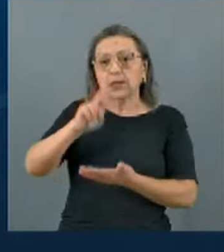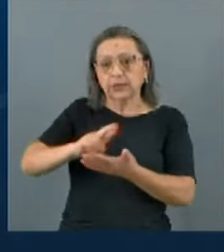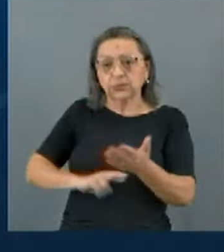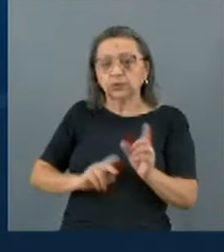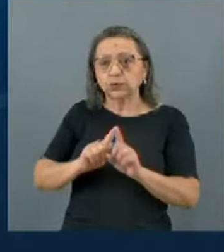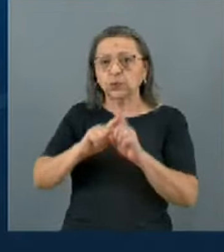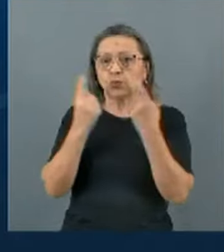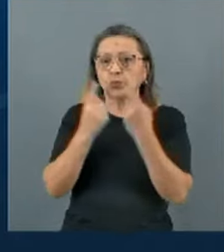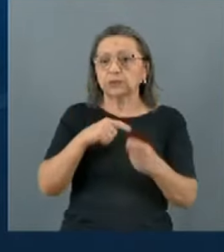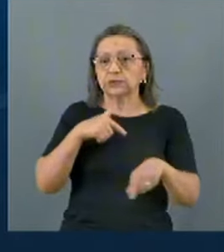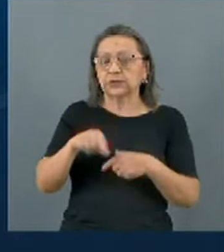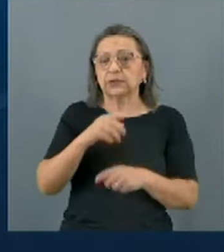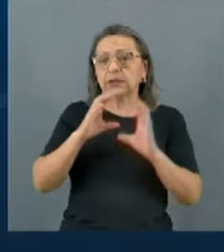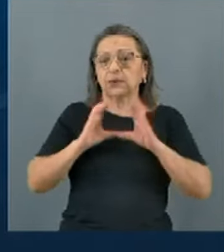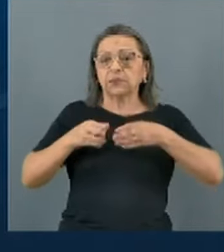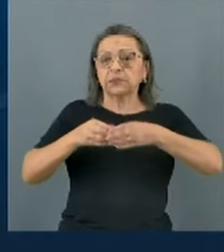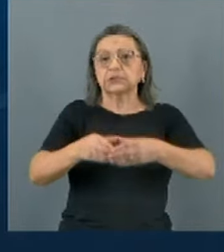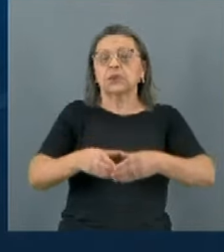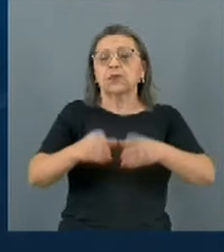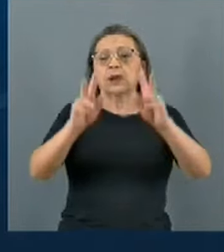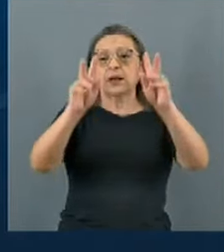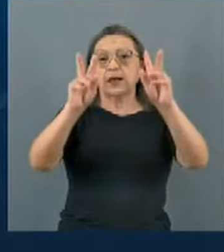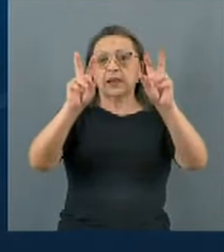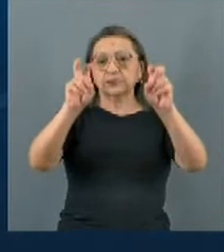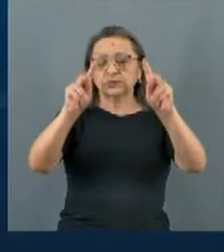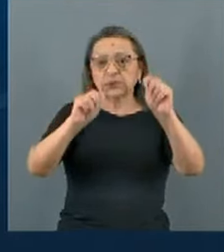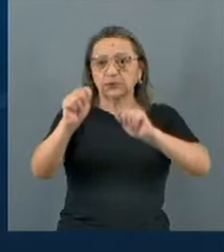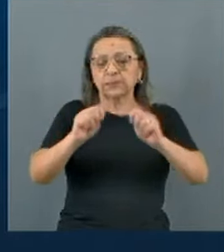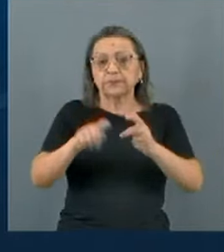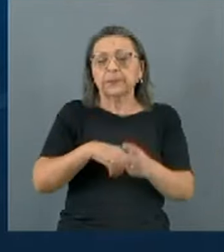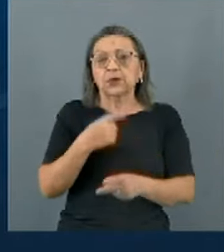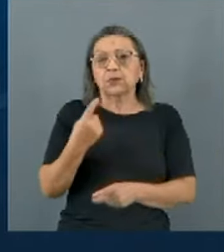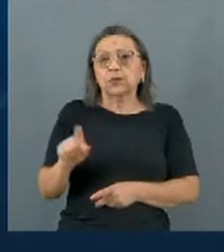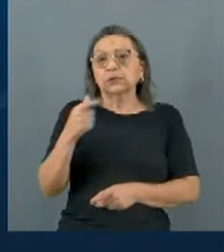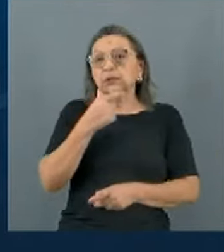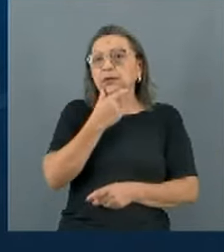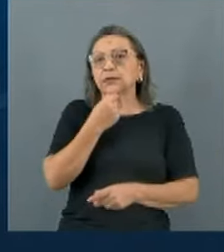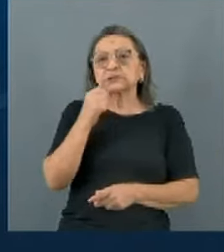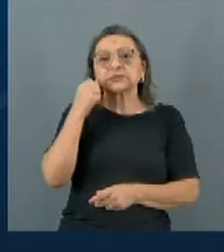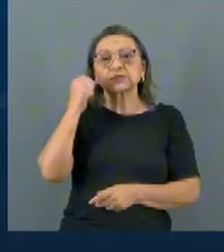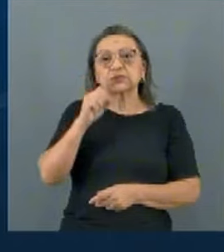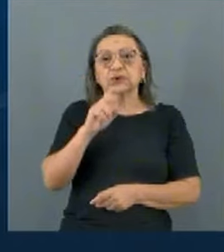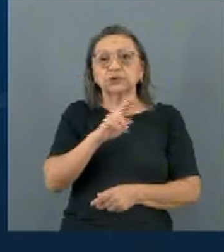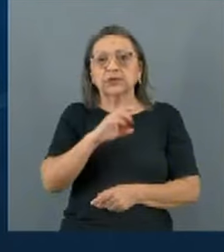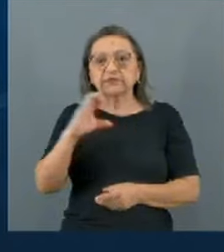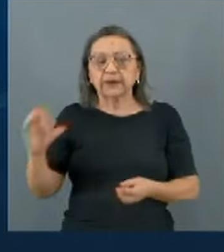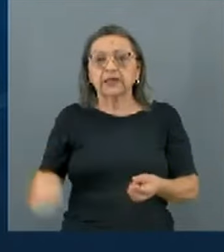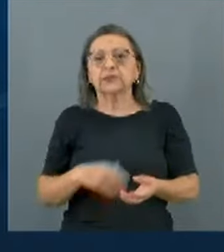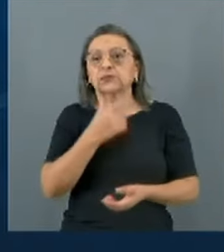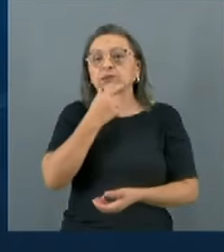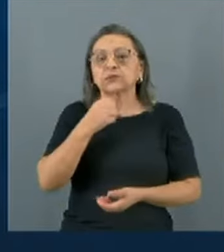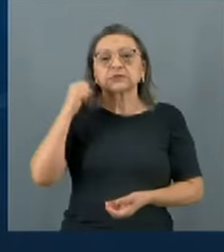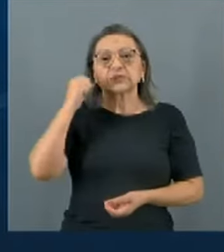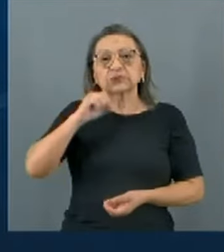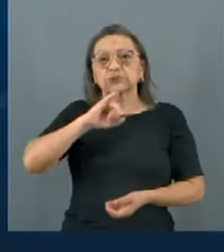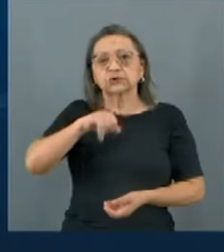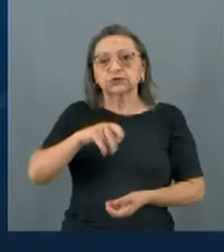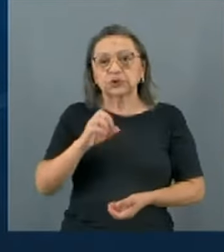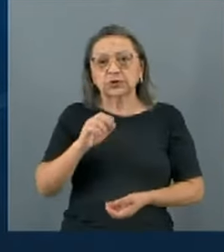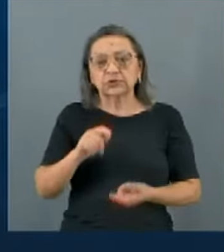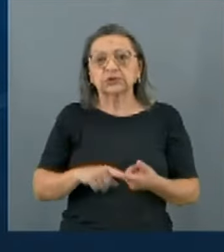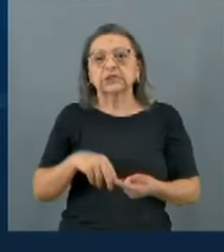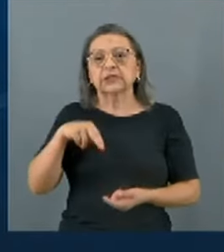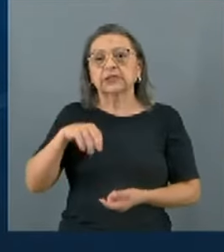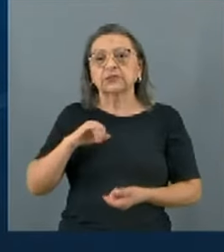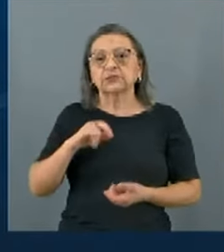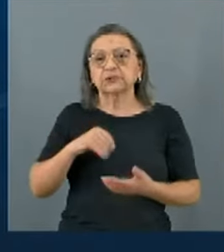de trabalho na Comissão de Assuntos Econômicos, uma emenda do senador Rogério Carvalho, do senador Jorge Cajuru, do senador Nelsinho